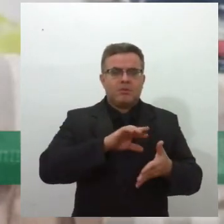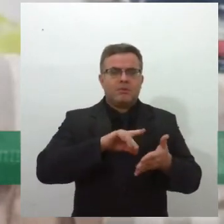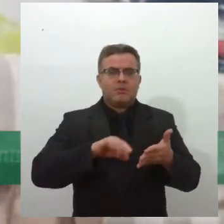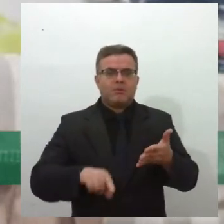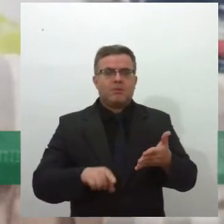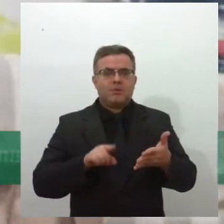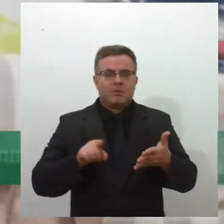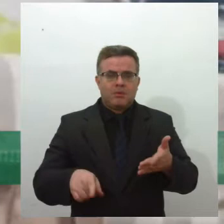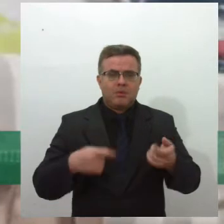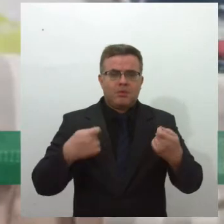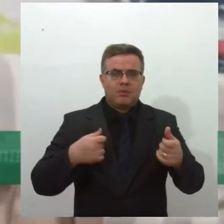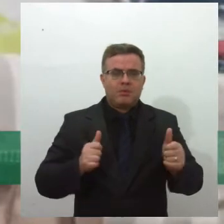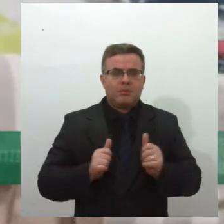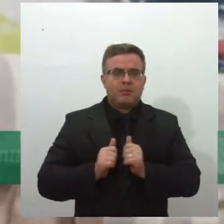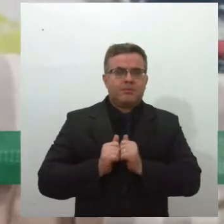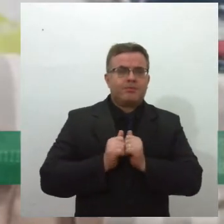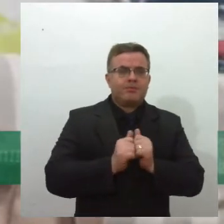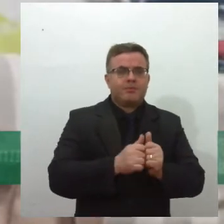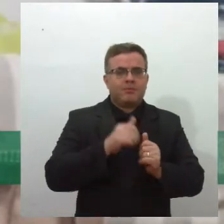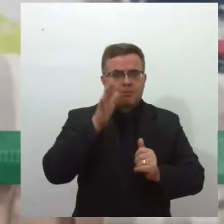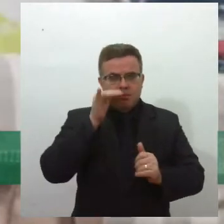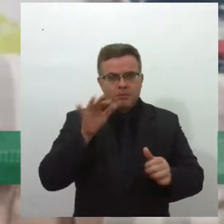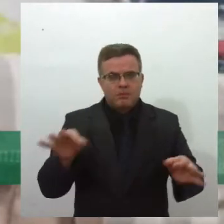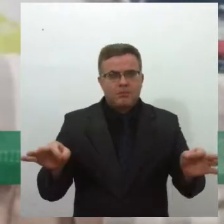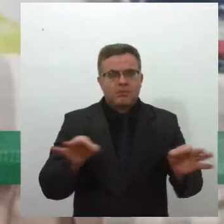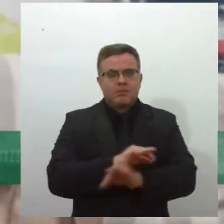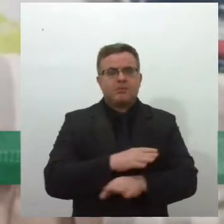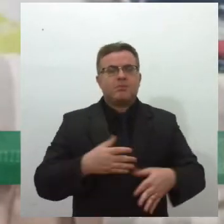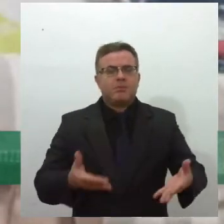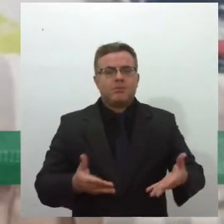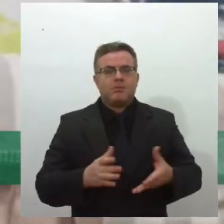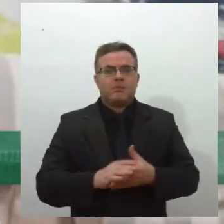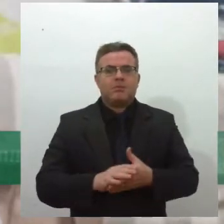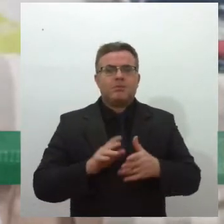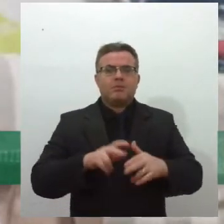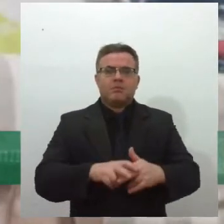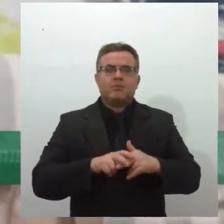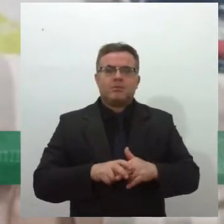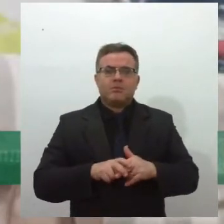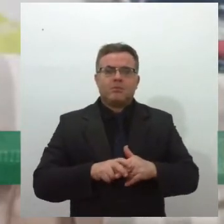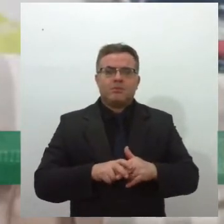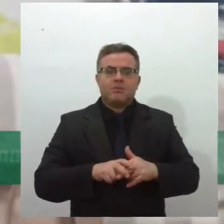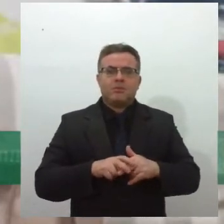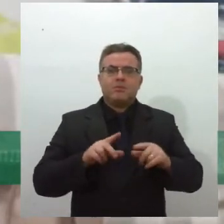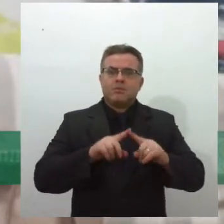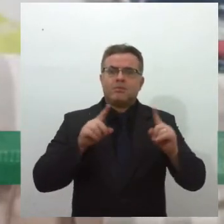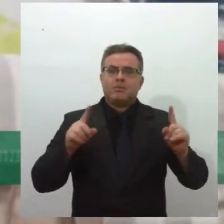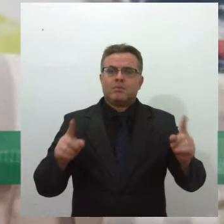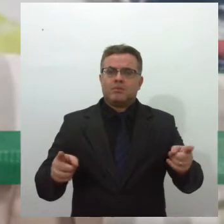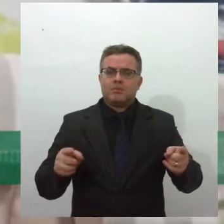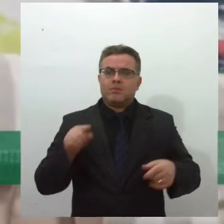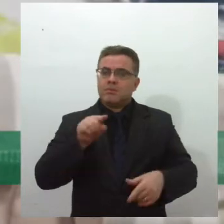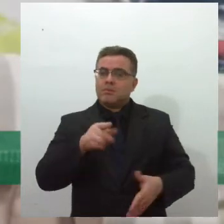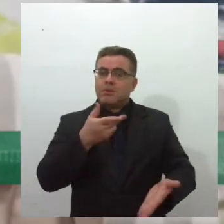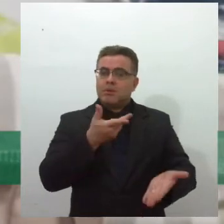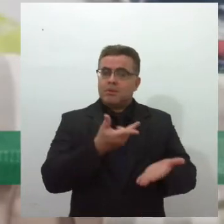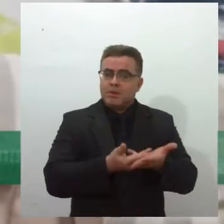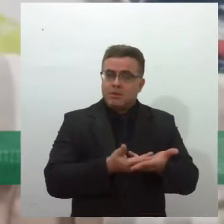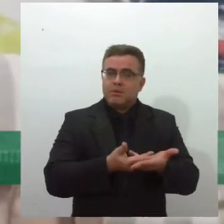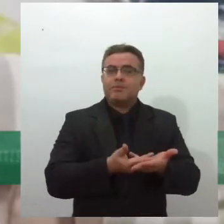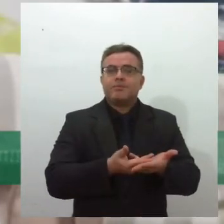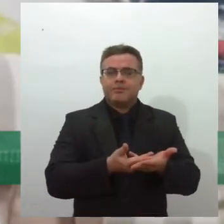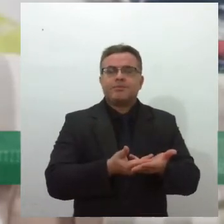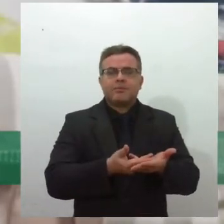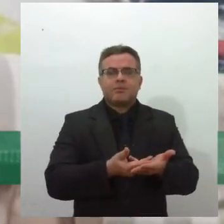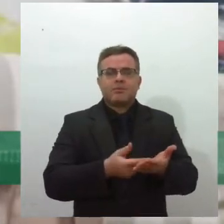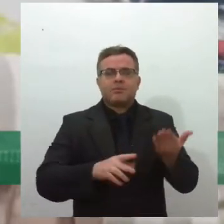problemas. E muitos desses problemas melhoram com semanas após a Covid. Agora, tem aqueles pacientes com a síndrome pós-Covid,